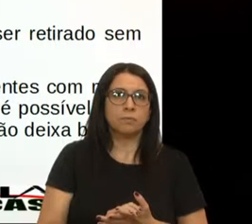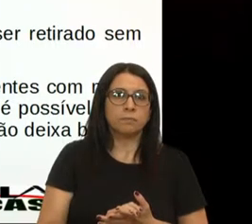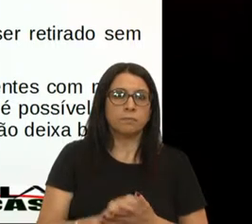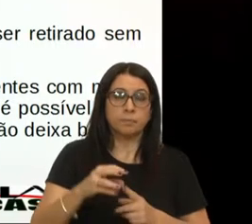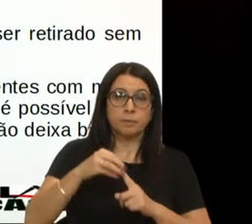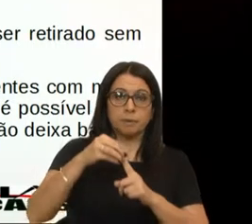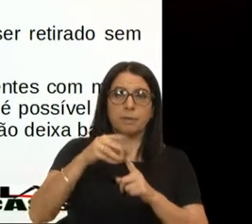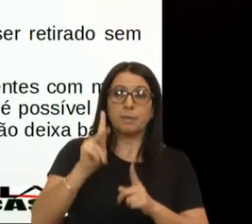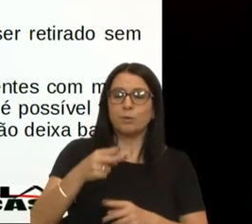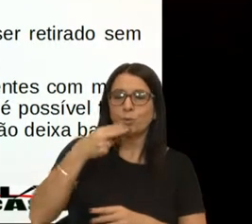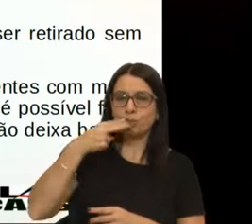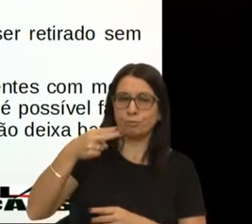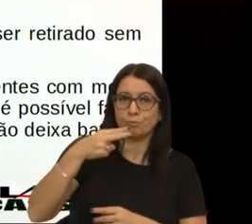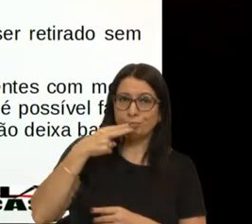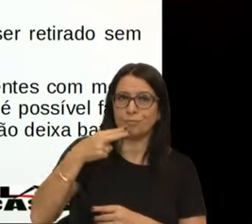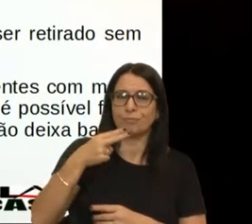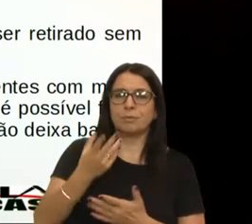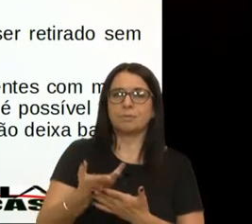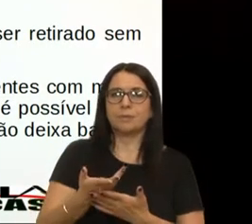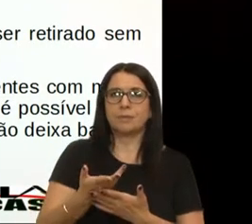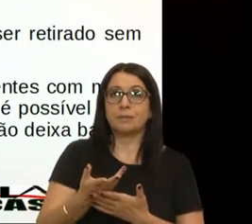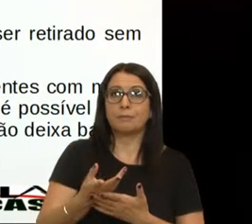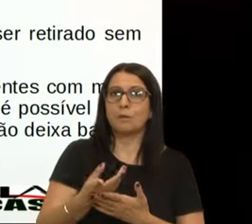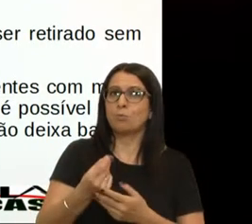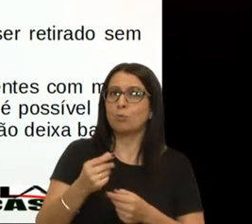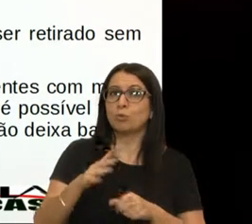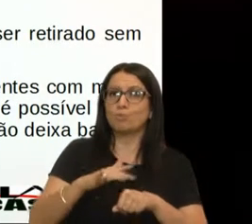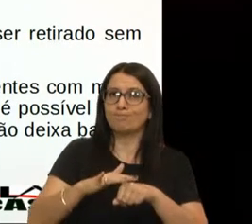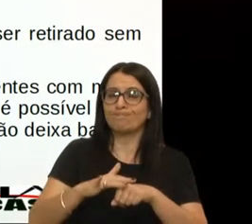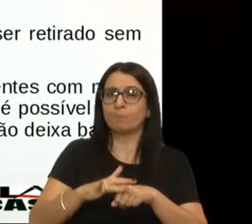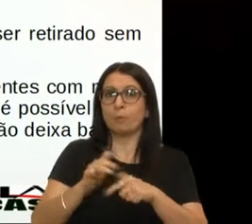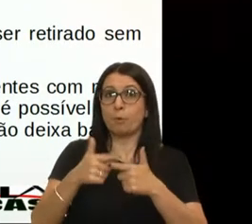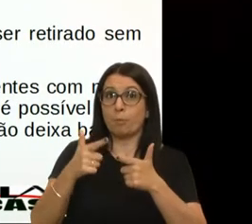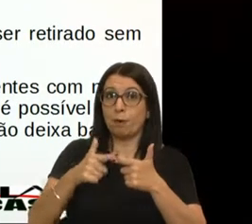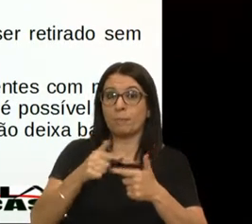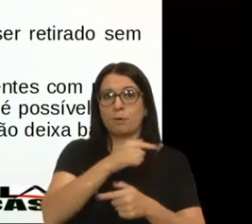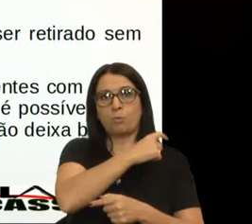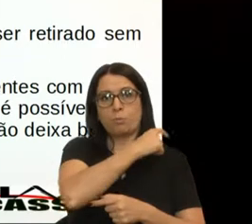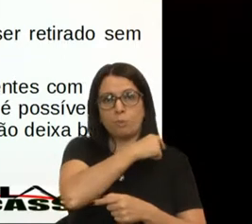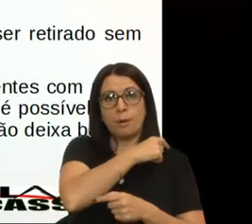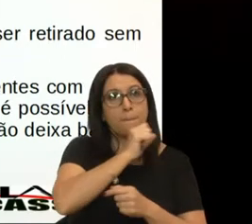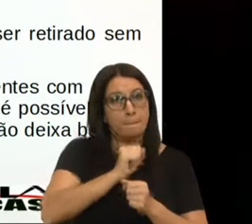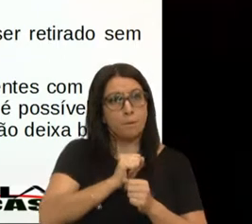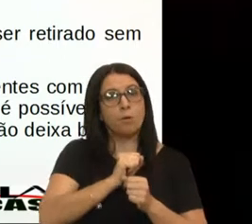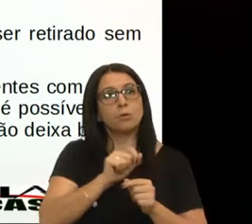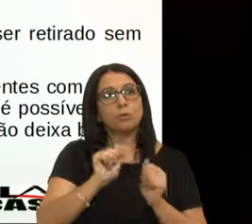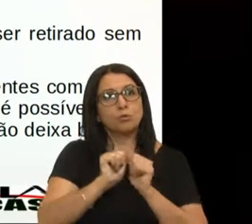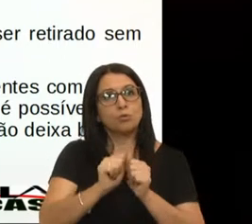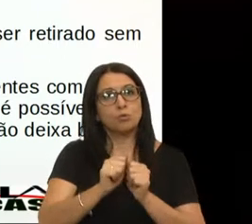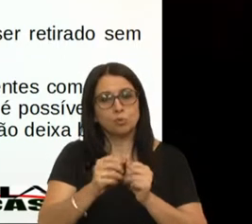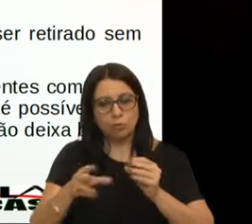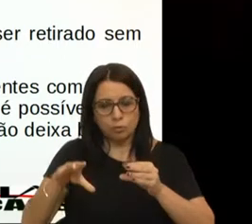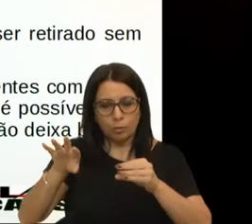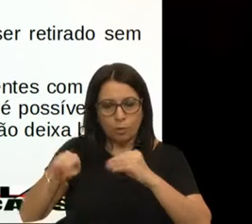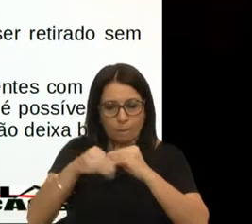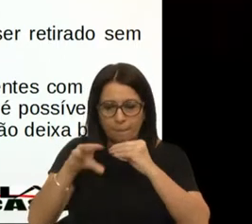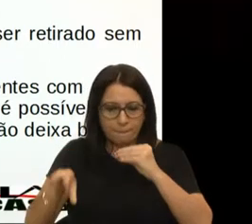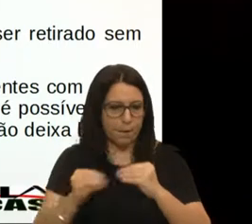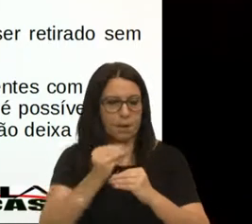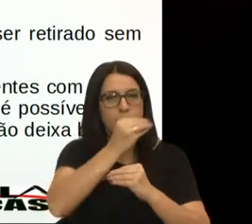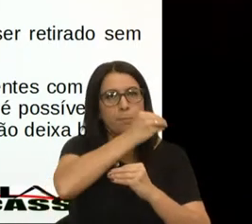principalmente fumantes, que ficam muito comprometidos, parte do seu pulmão, e pode ser, através do enxerto, ser suprida